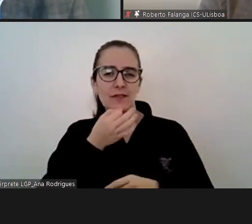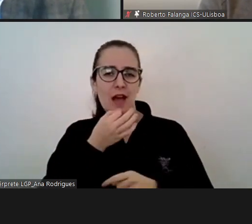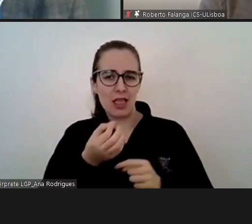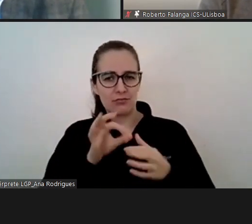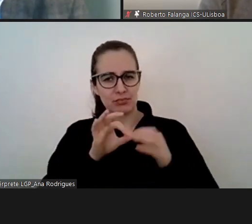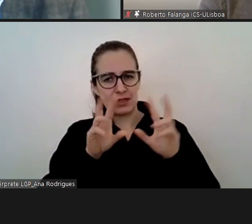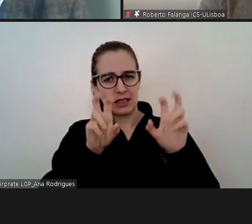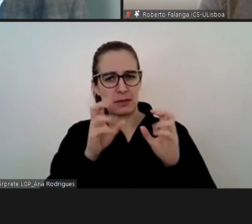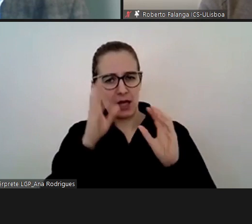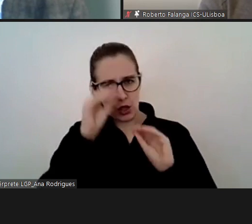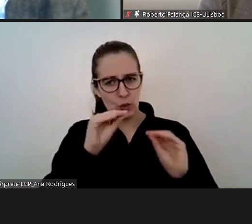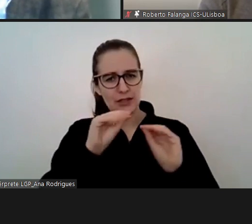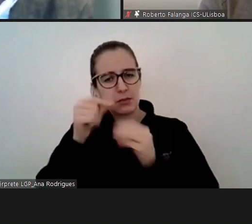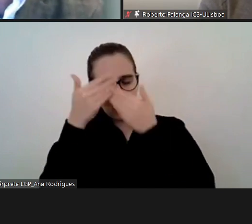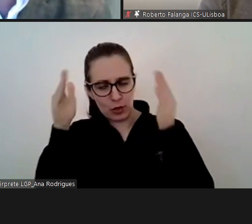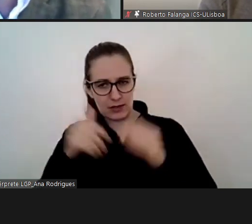democracia. E